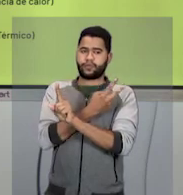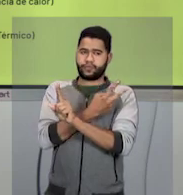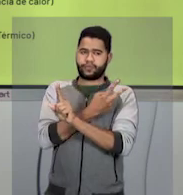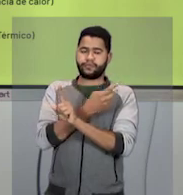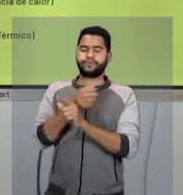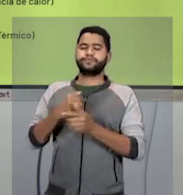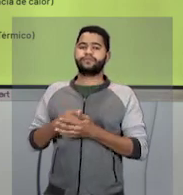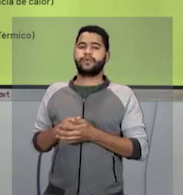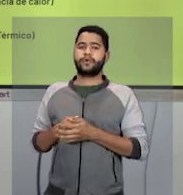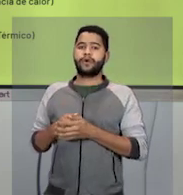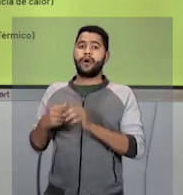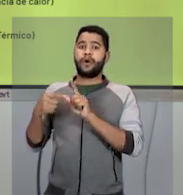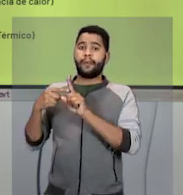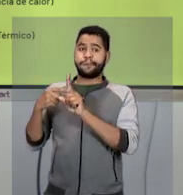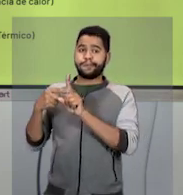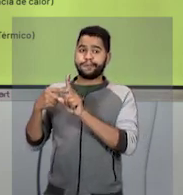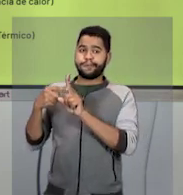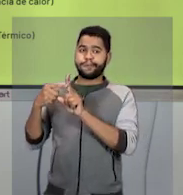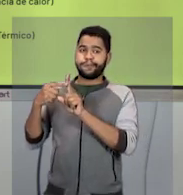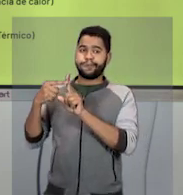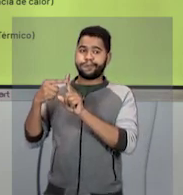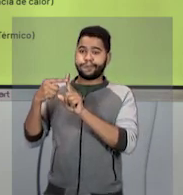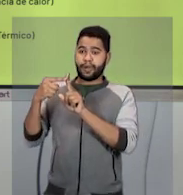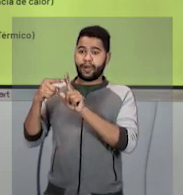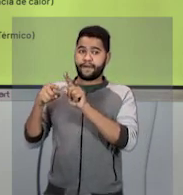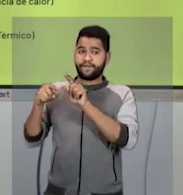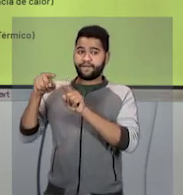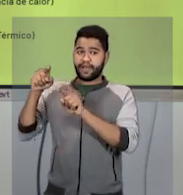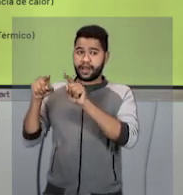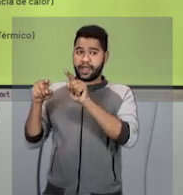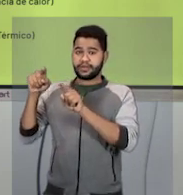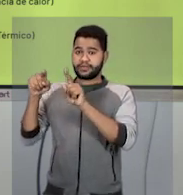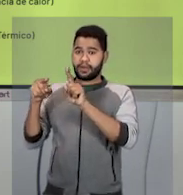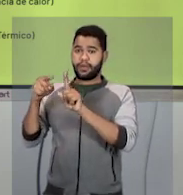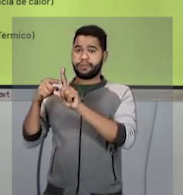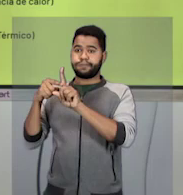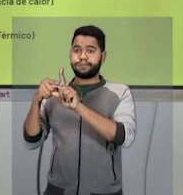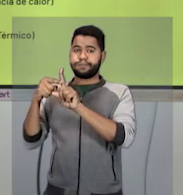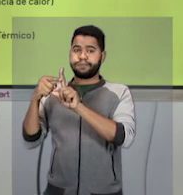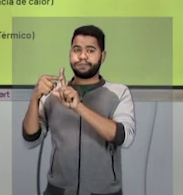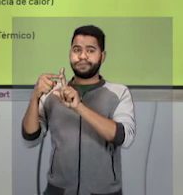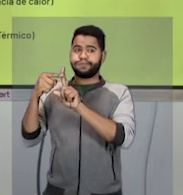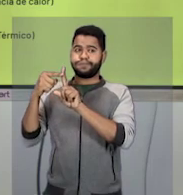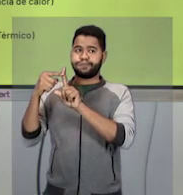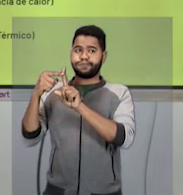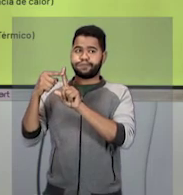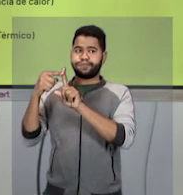2. Sempre que houver variação de temperatura, onde há um corpo